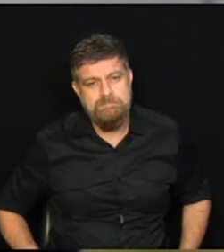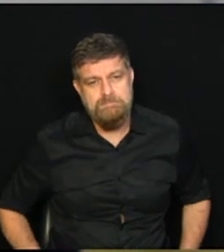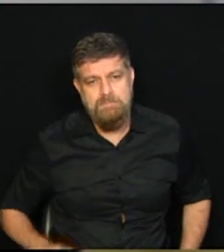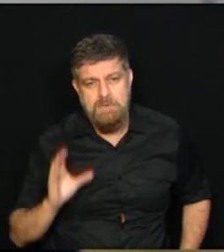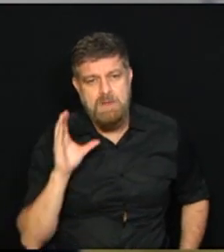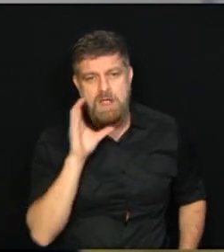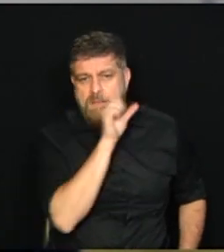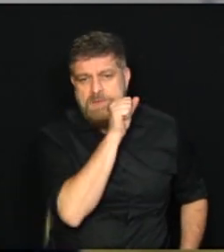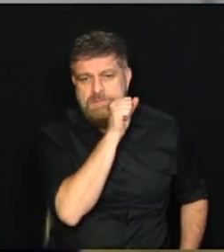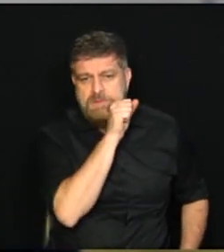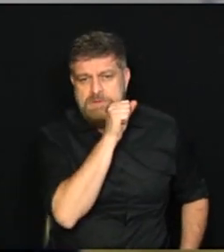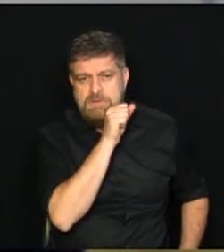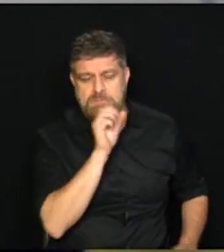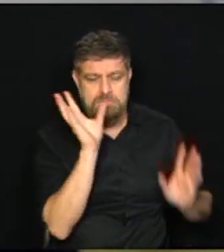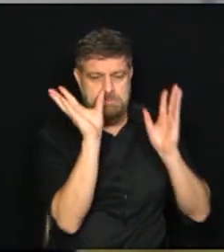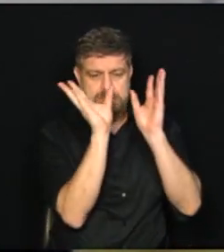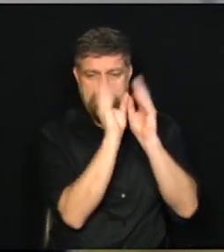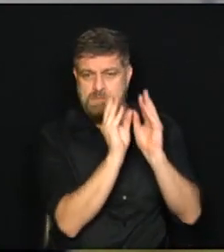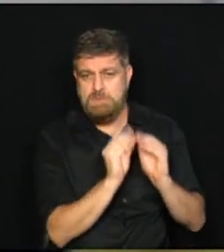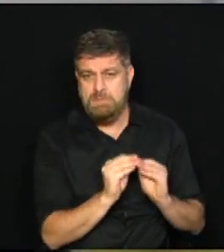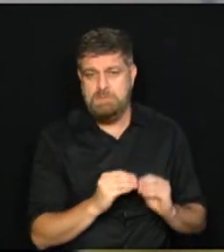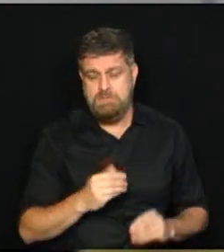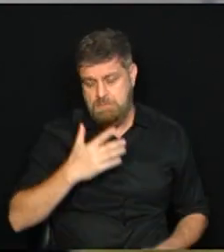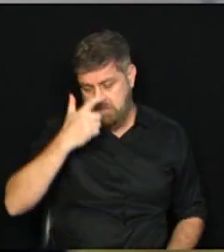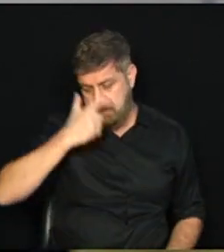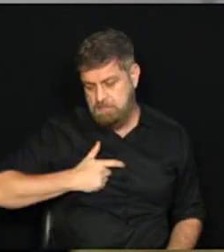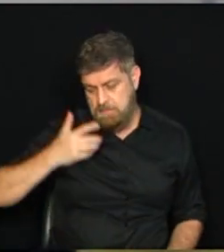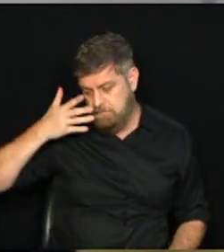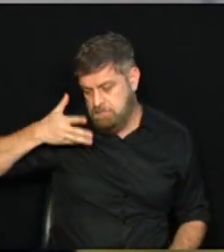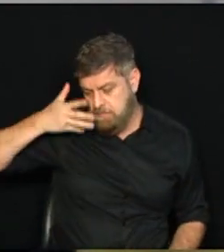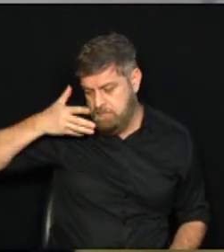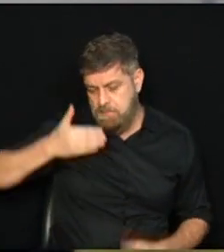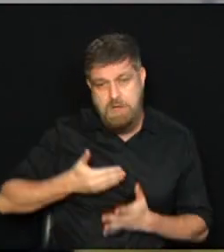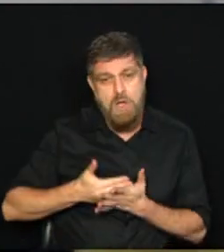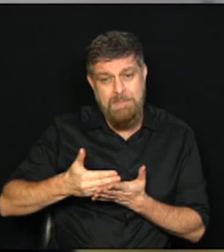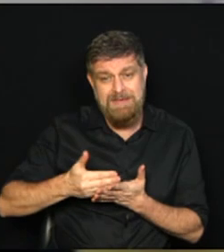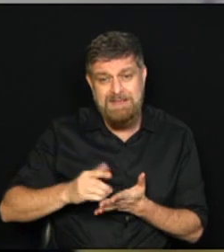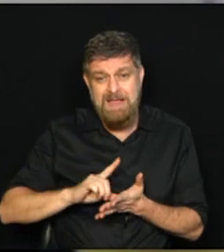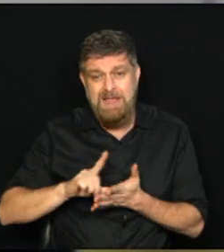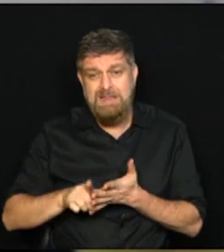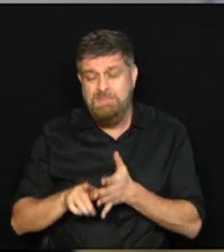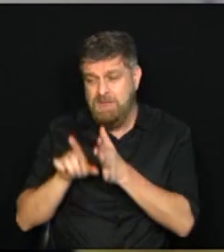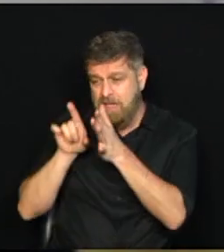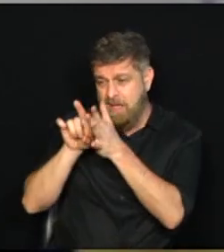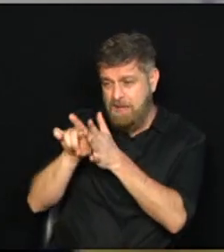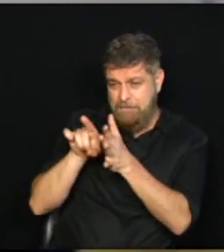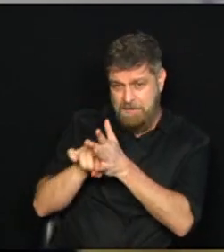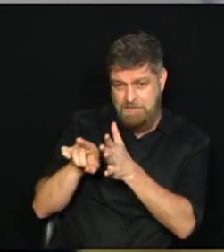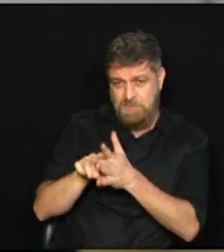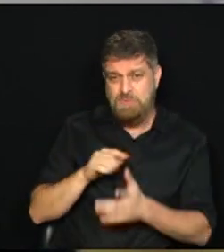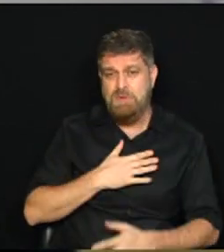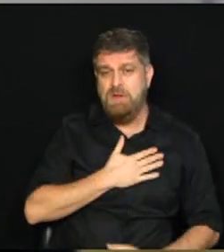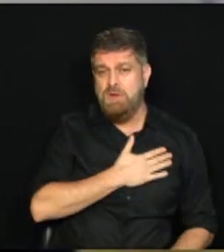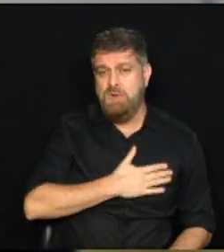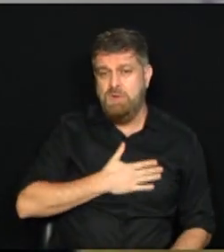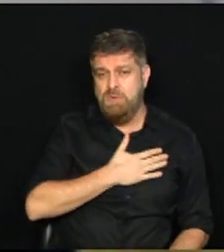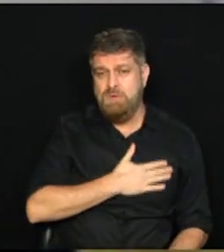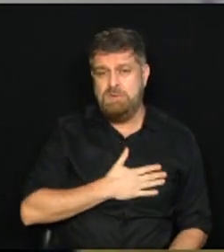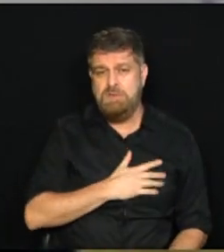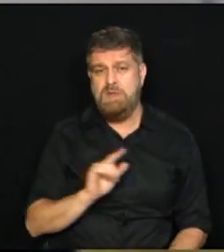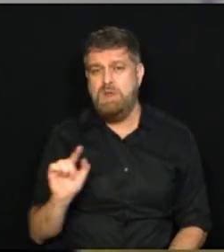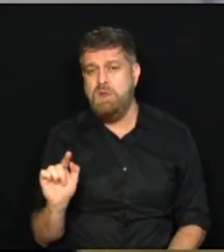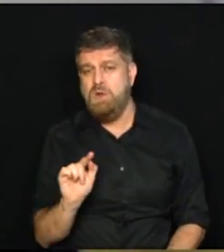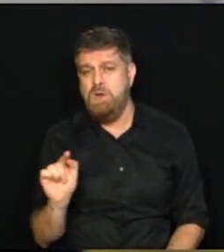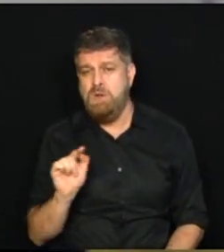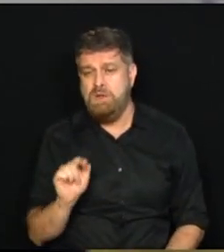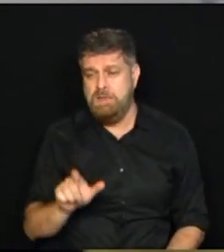Brevemente, estas minhas palavras iniciais, senhor presidente. E, em relação a perguntas, eu gostaria só de perguntar para a